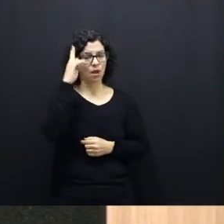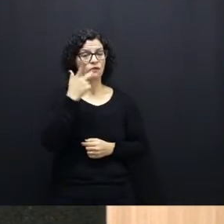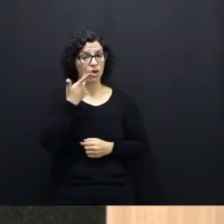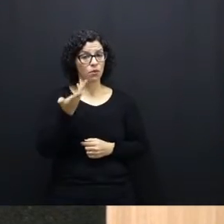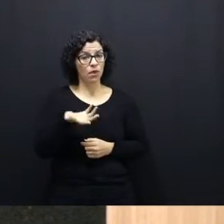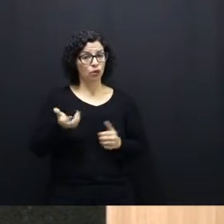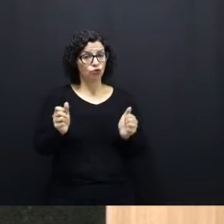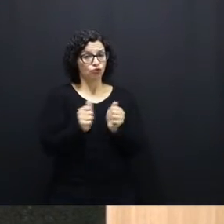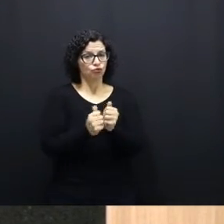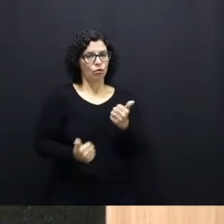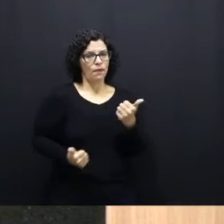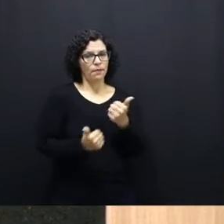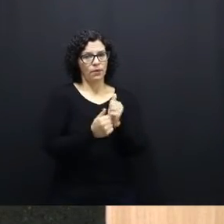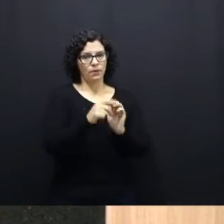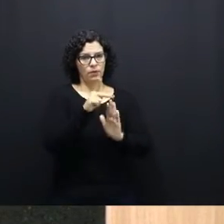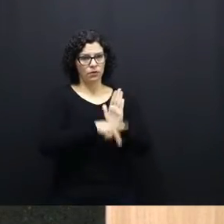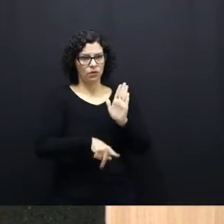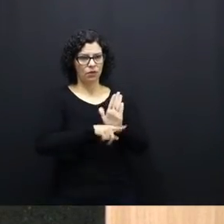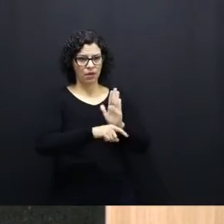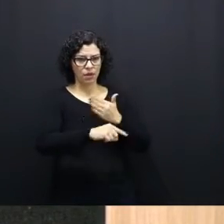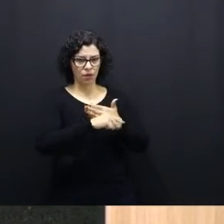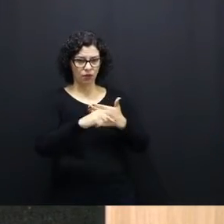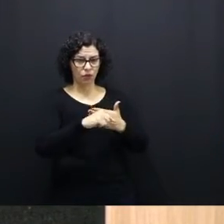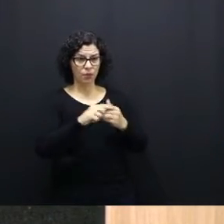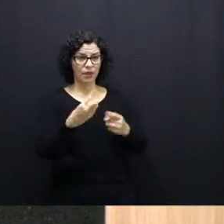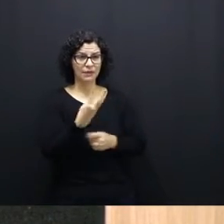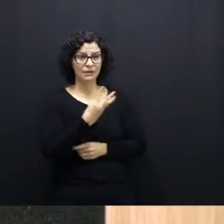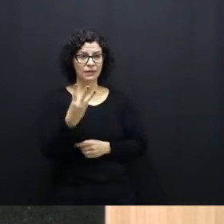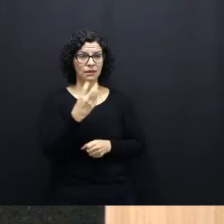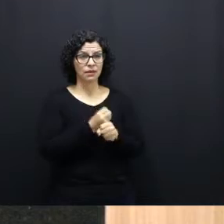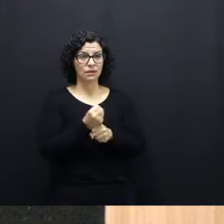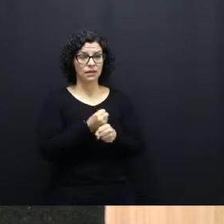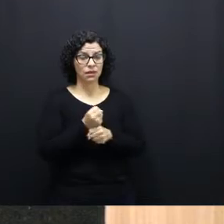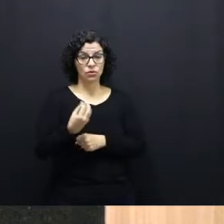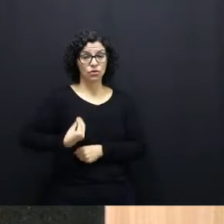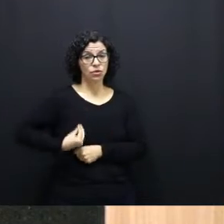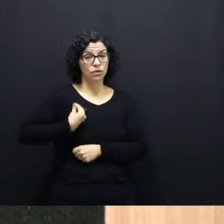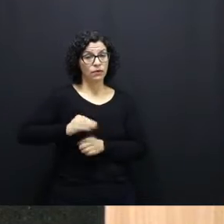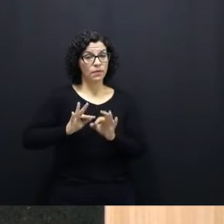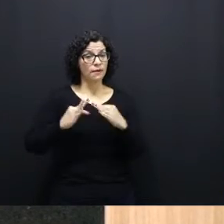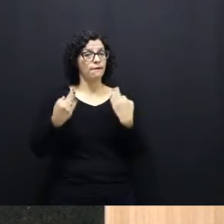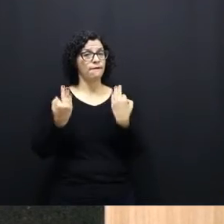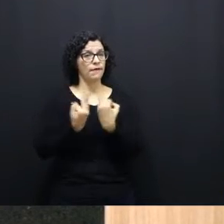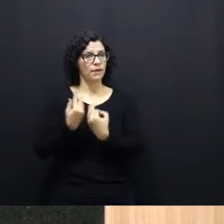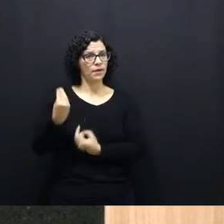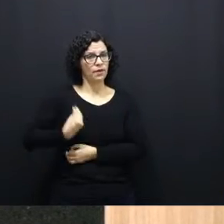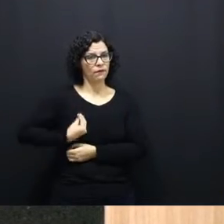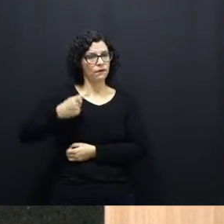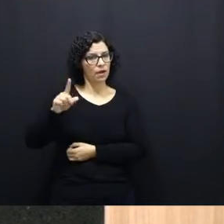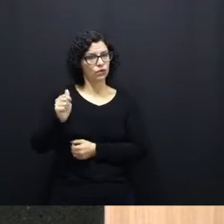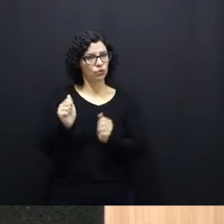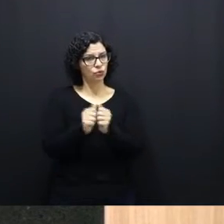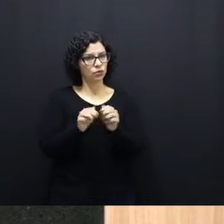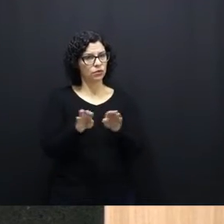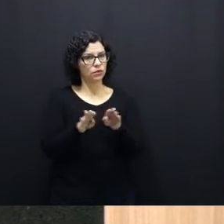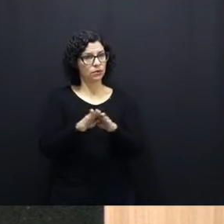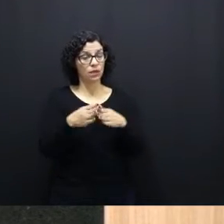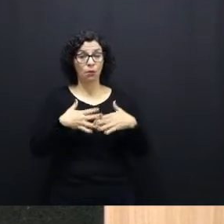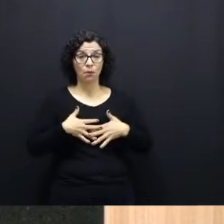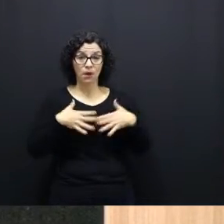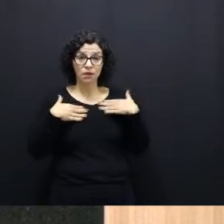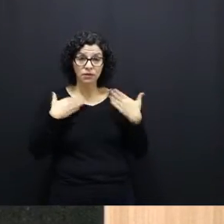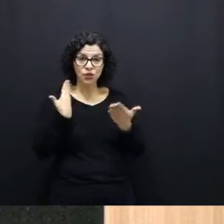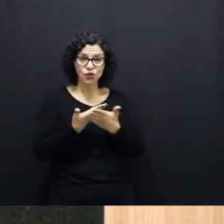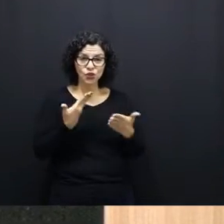ser incluído nesse projeto por 33 anos morando na região minha família toda mora ali ainda eu tive o prazer de